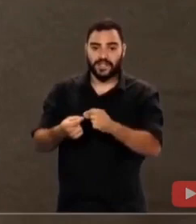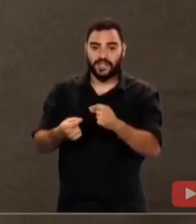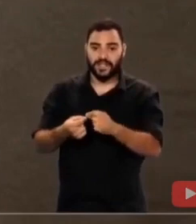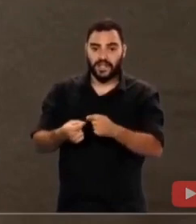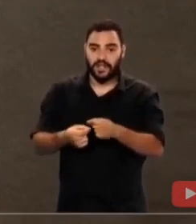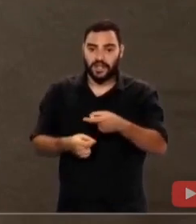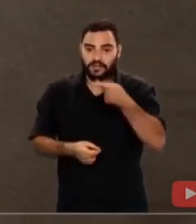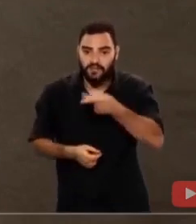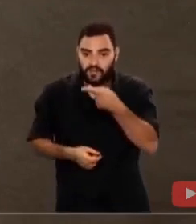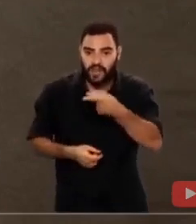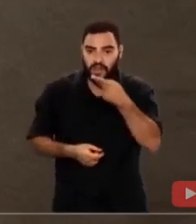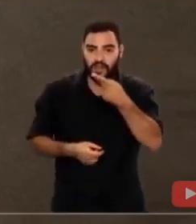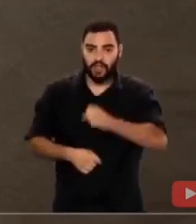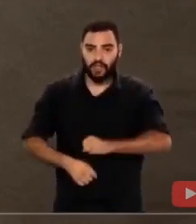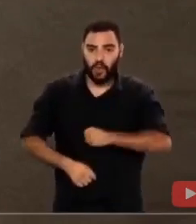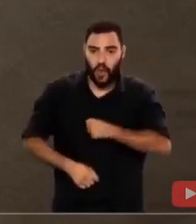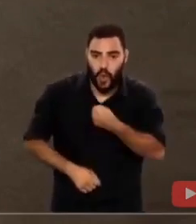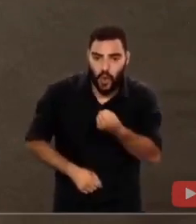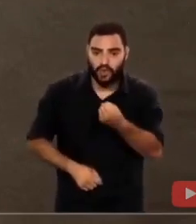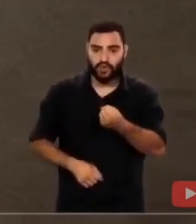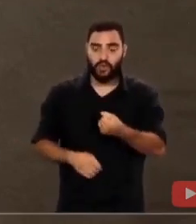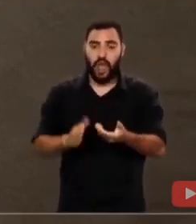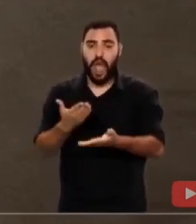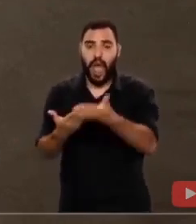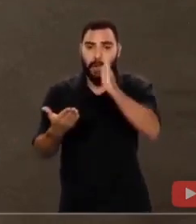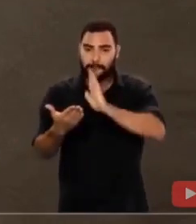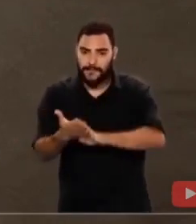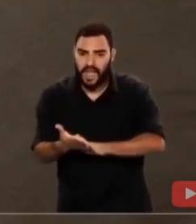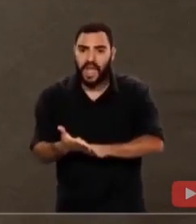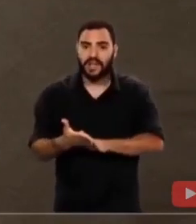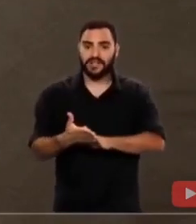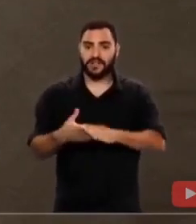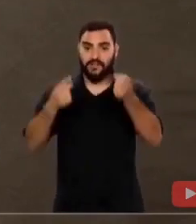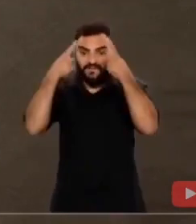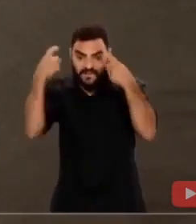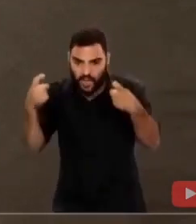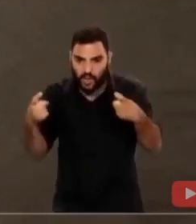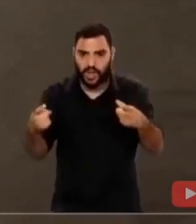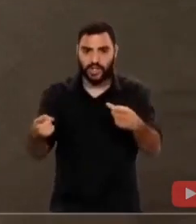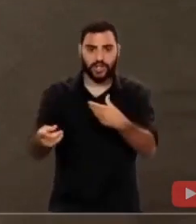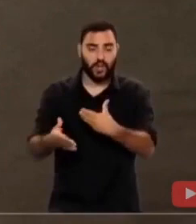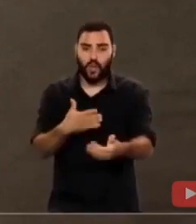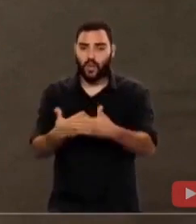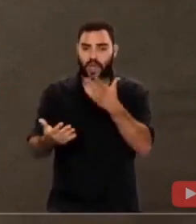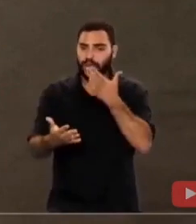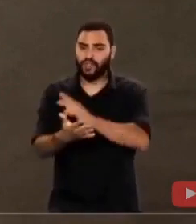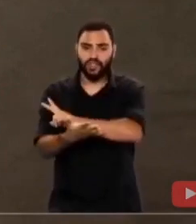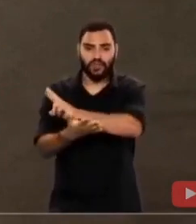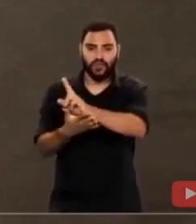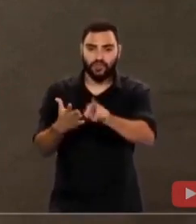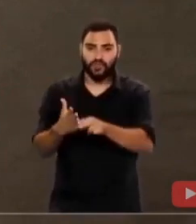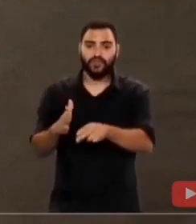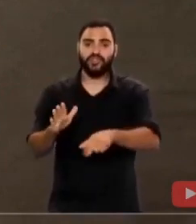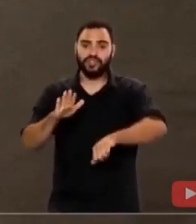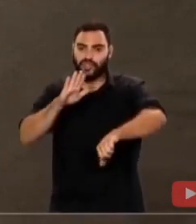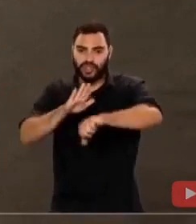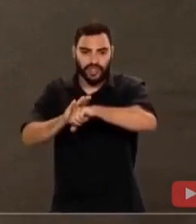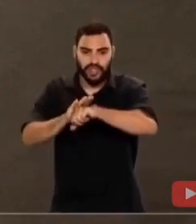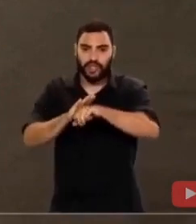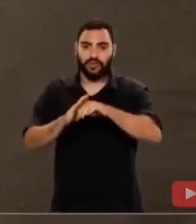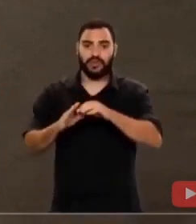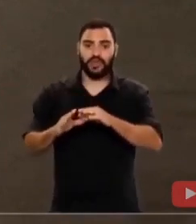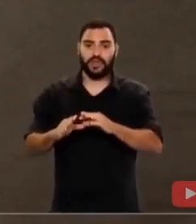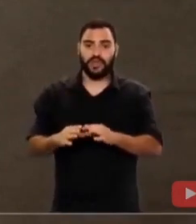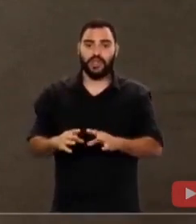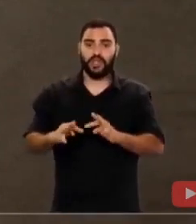ódio, antidemocráticos, ameaças, agressões, violência, infrações penais e toda